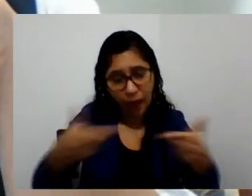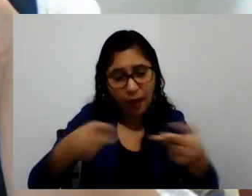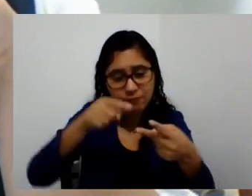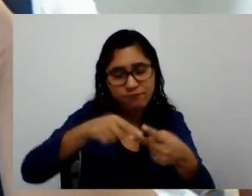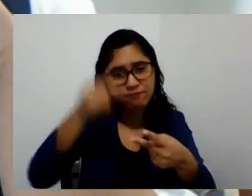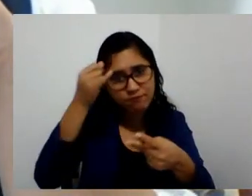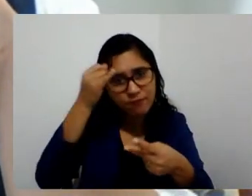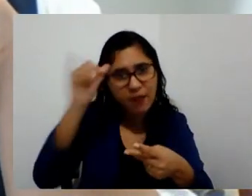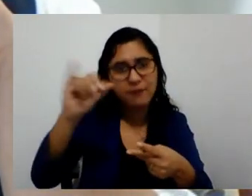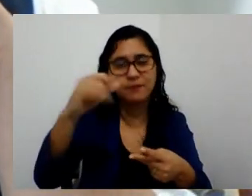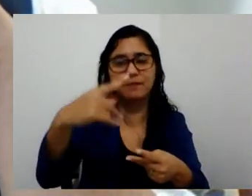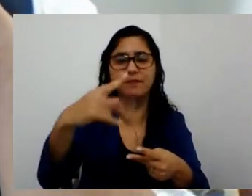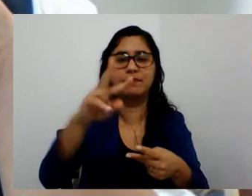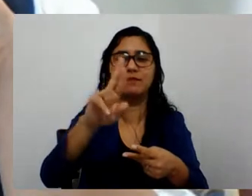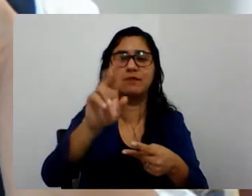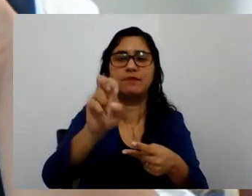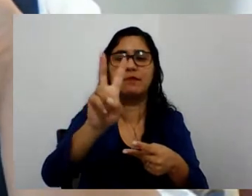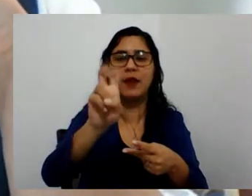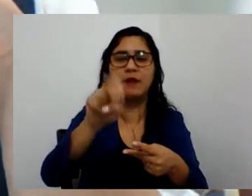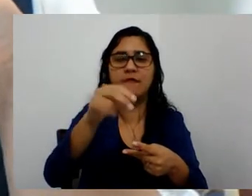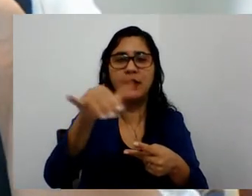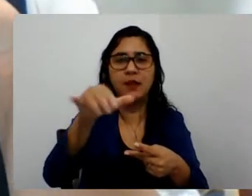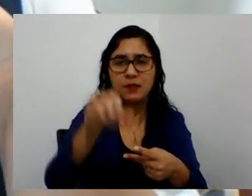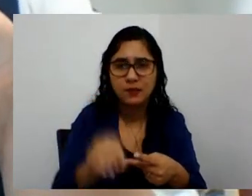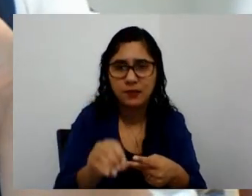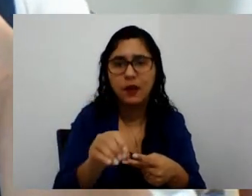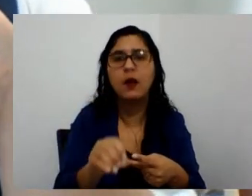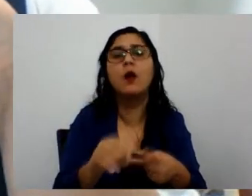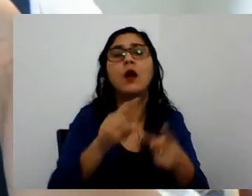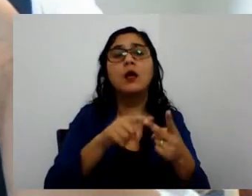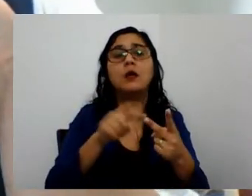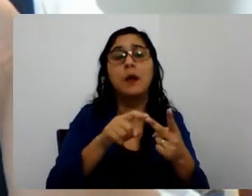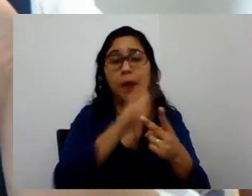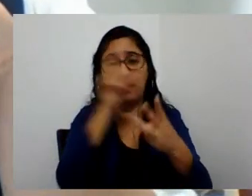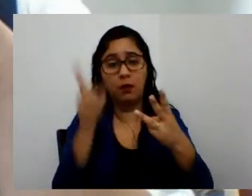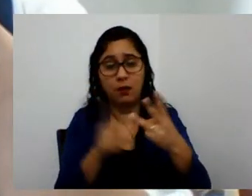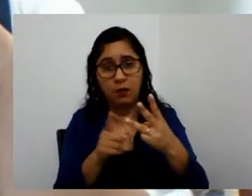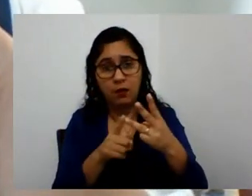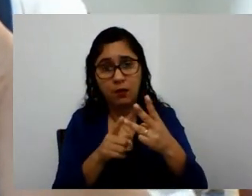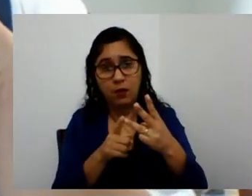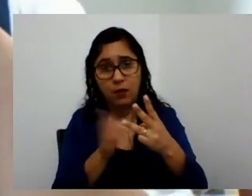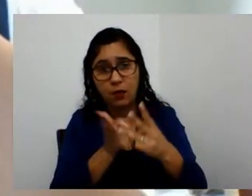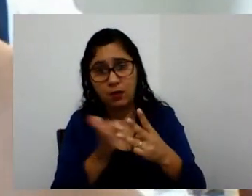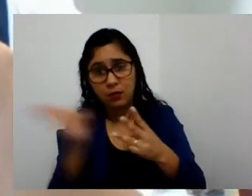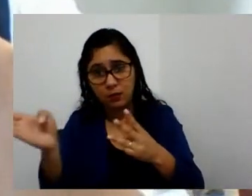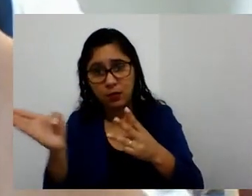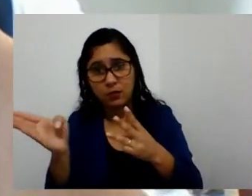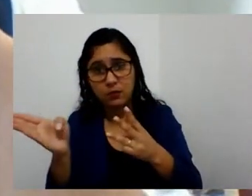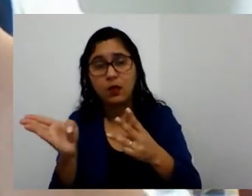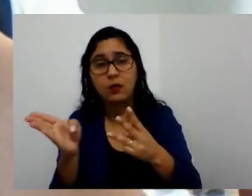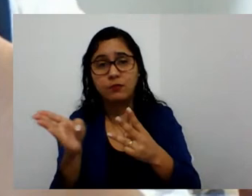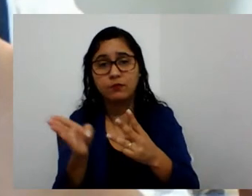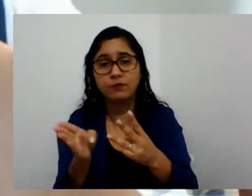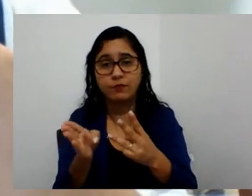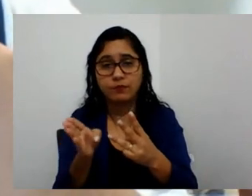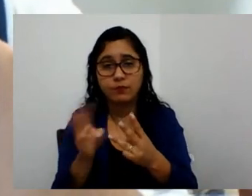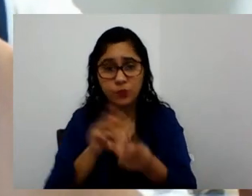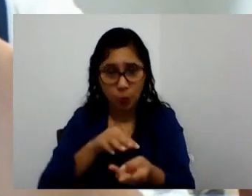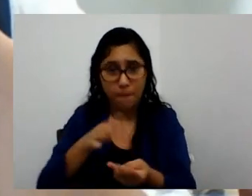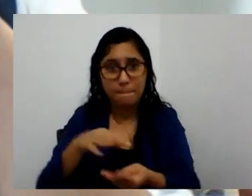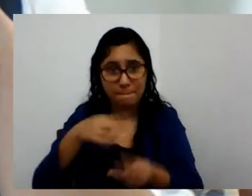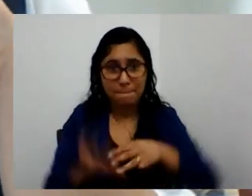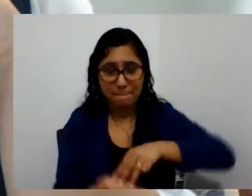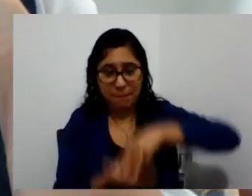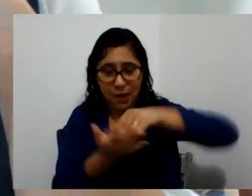Além disso, ele é um caminho para o terceiro ponto, para o terceiro pilar que é proposto nessa discussão